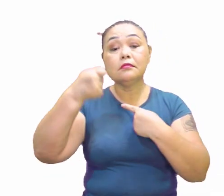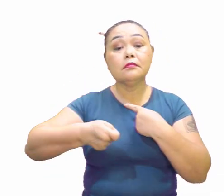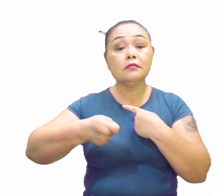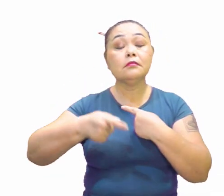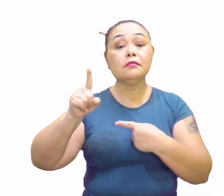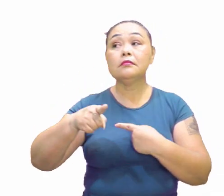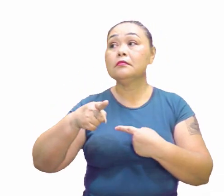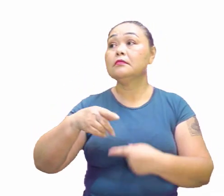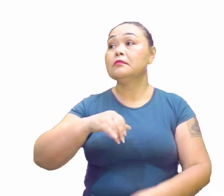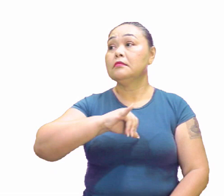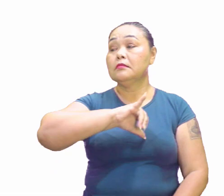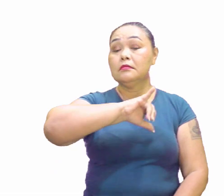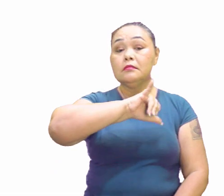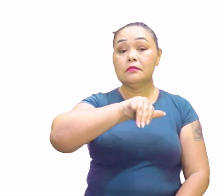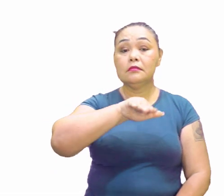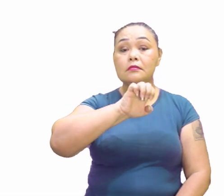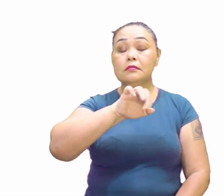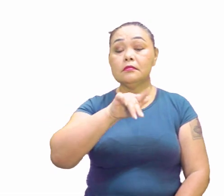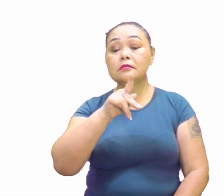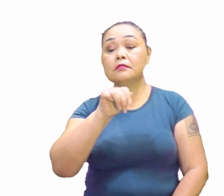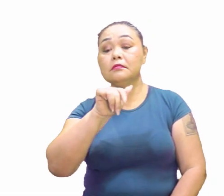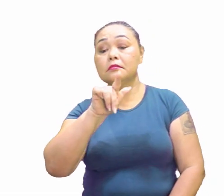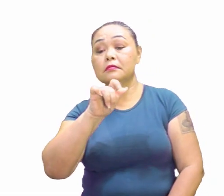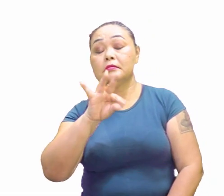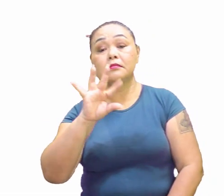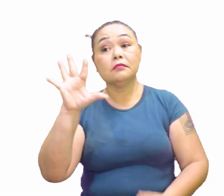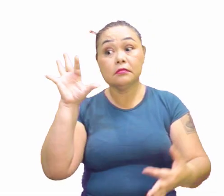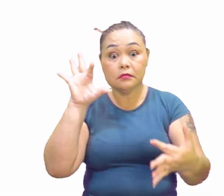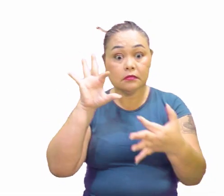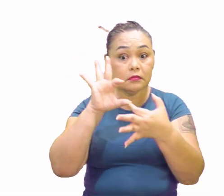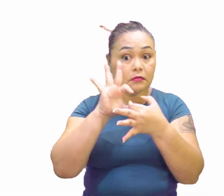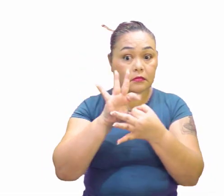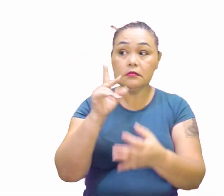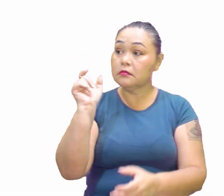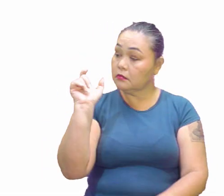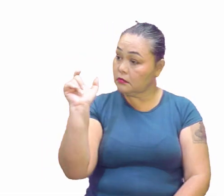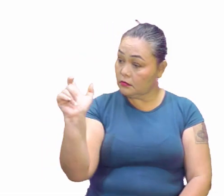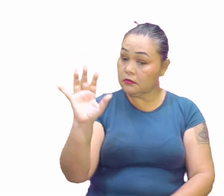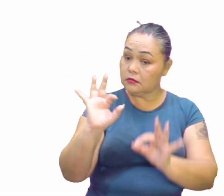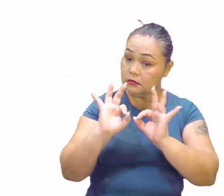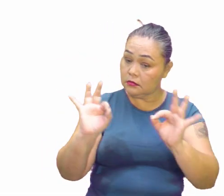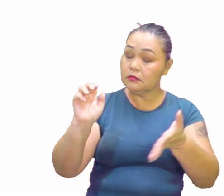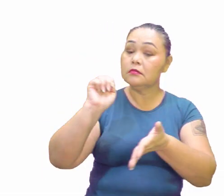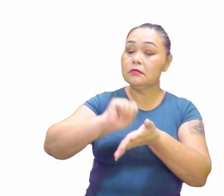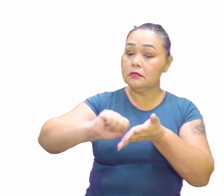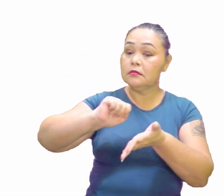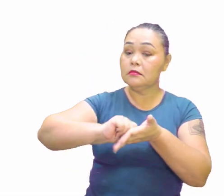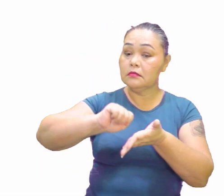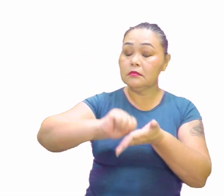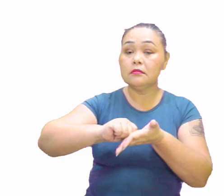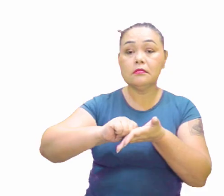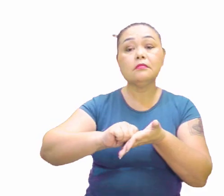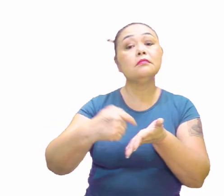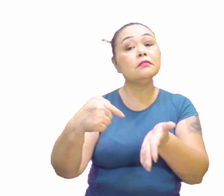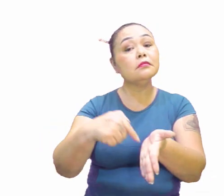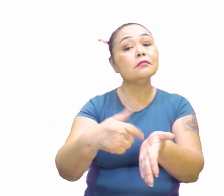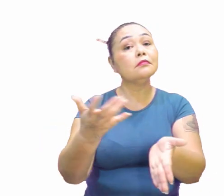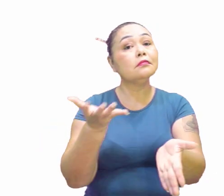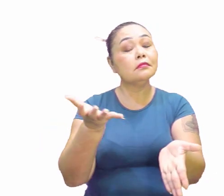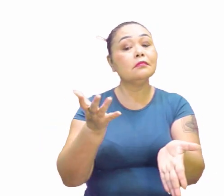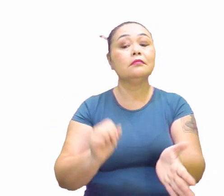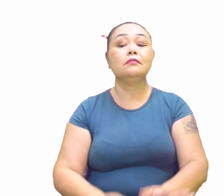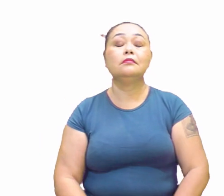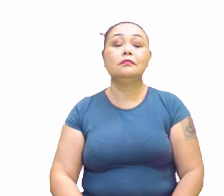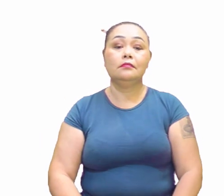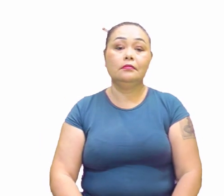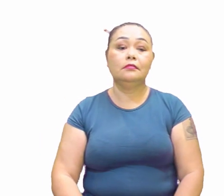Tá certo? Aí faz isso, né? Faz esta ligação. Fala sobre ele e aí escreve aquilo que você quer.